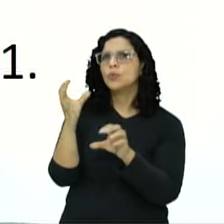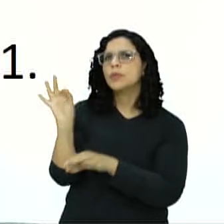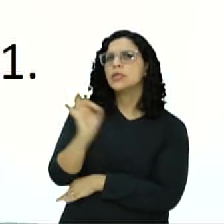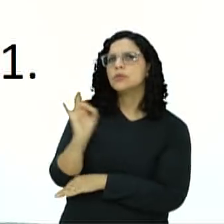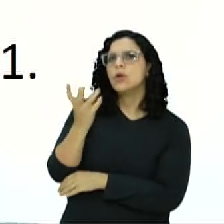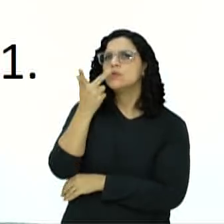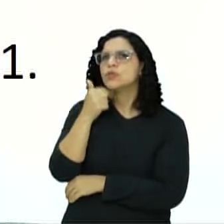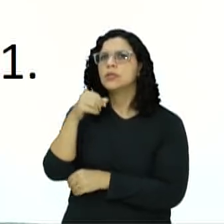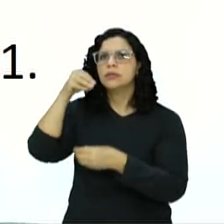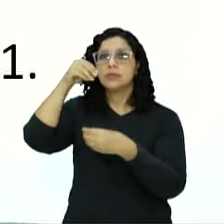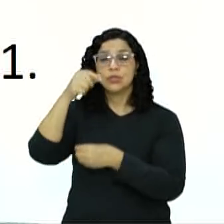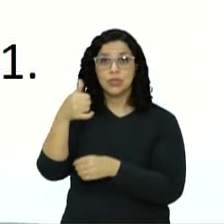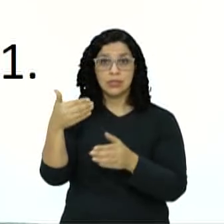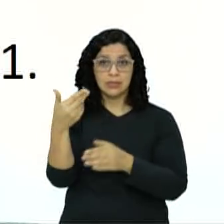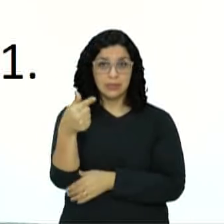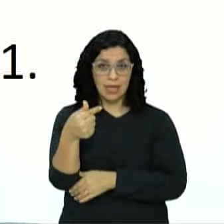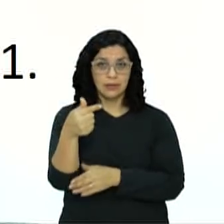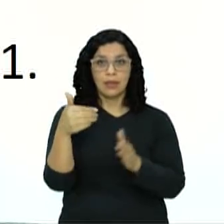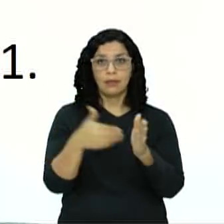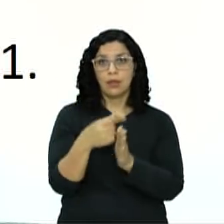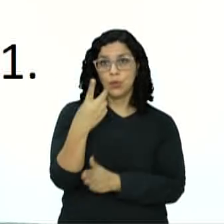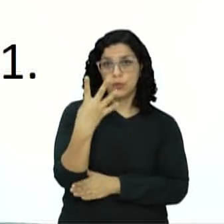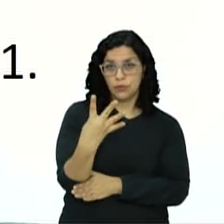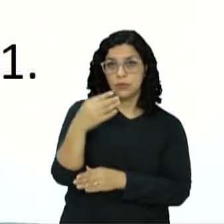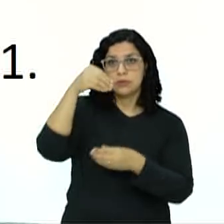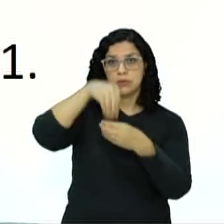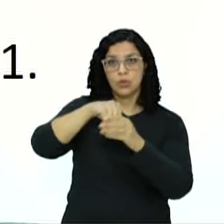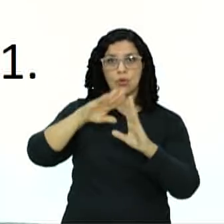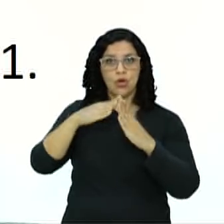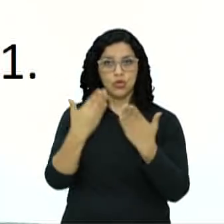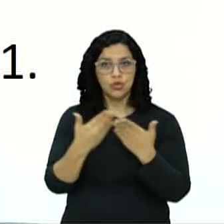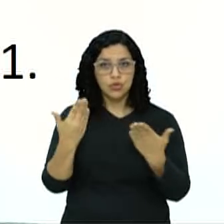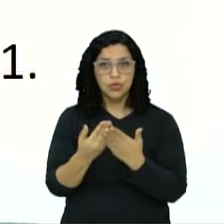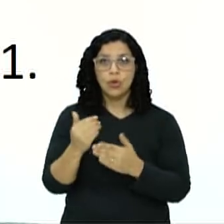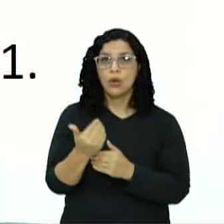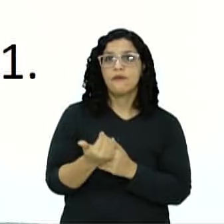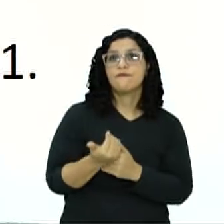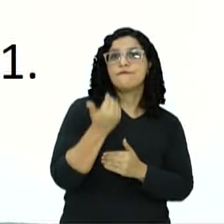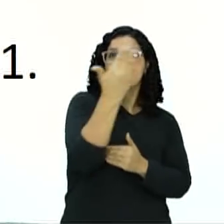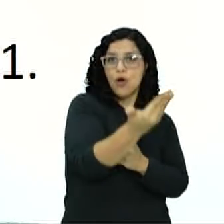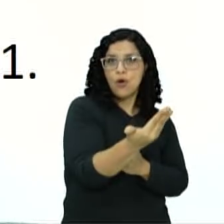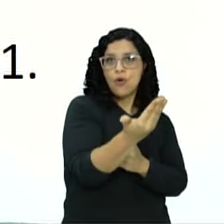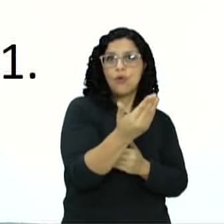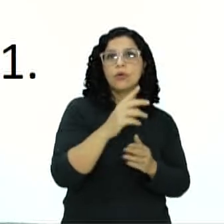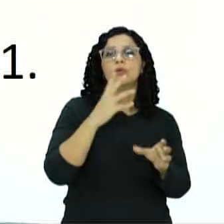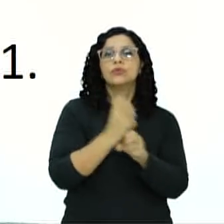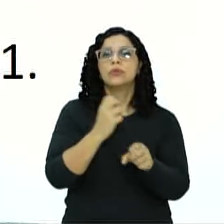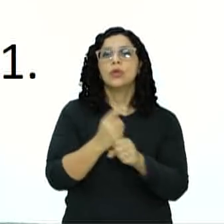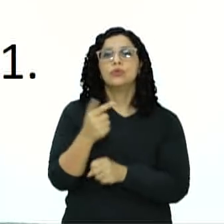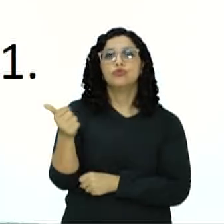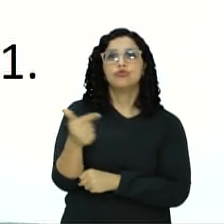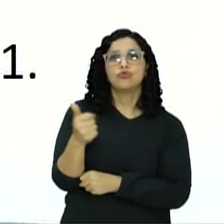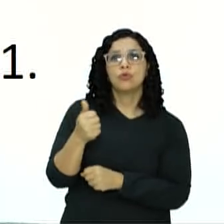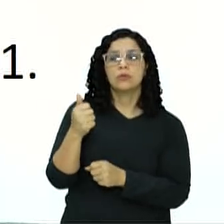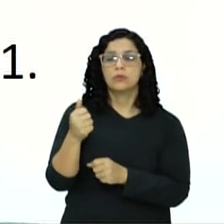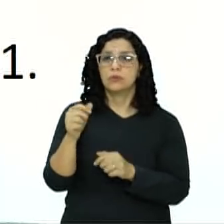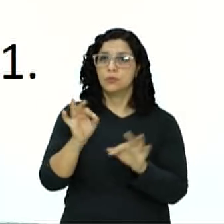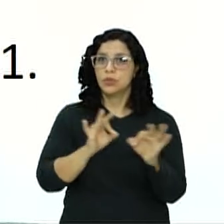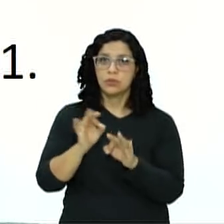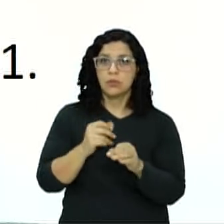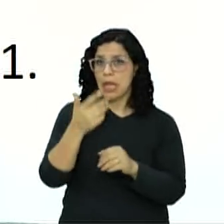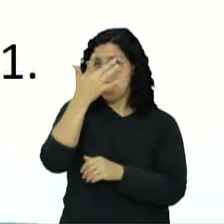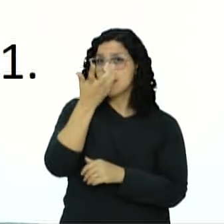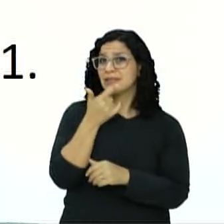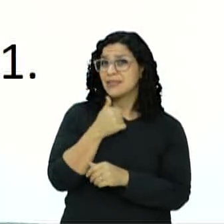porcentagem de crianças de 7 a 14 anos fora da sala de aula era de 12%.